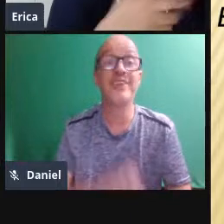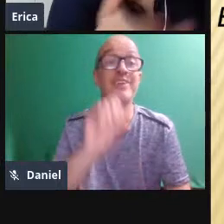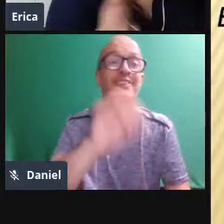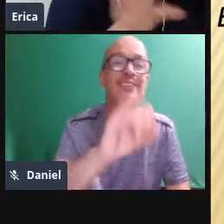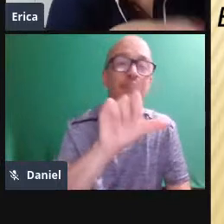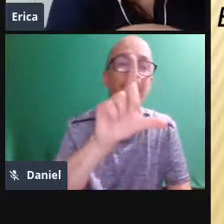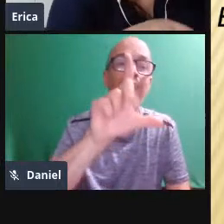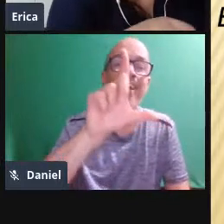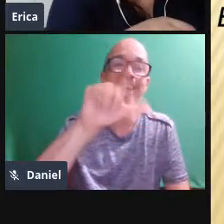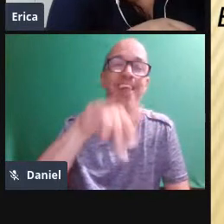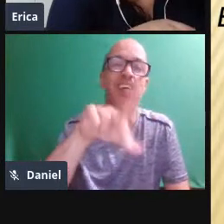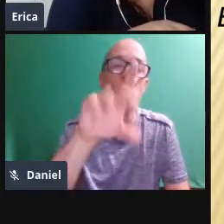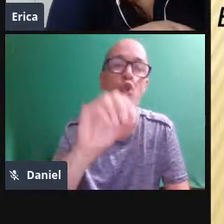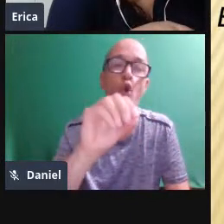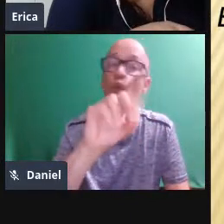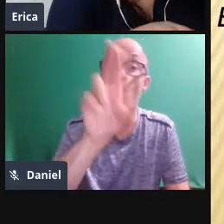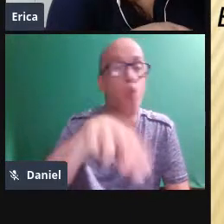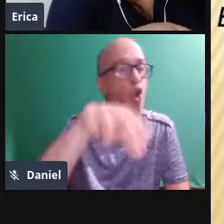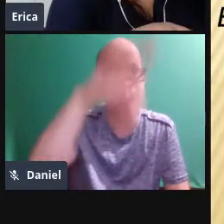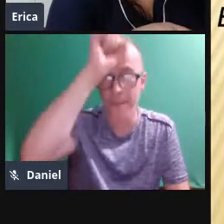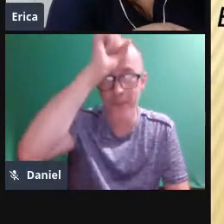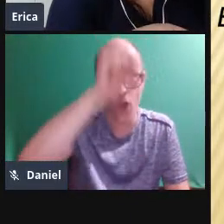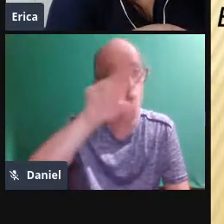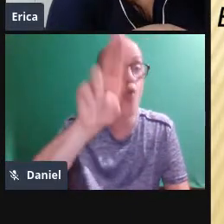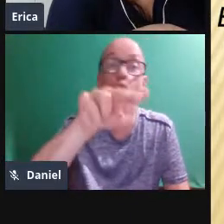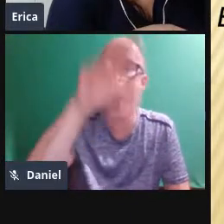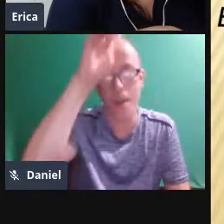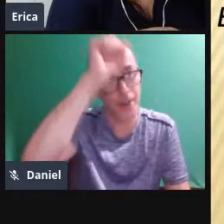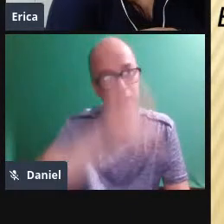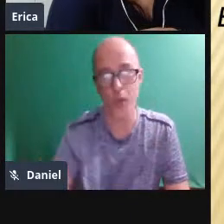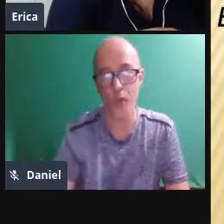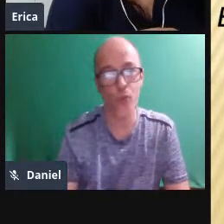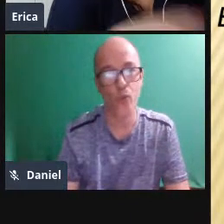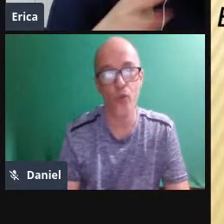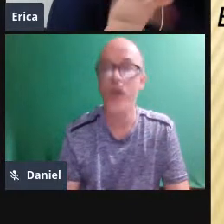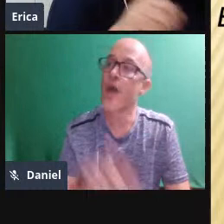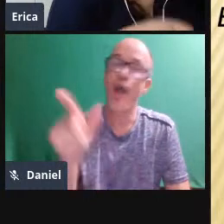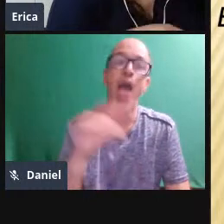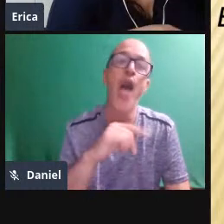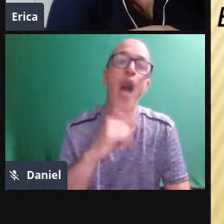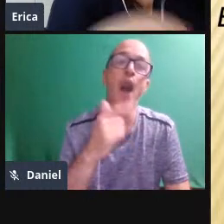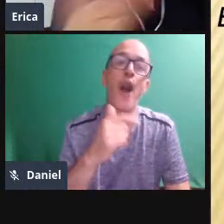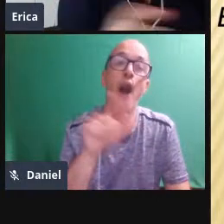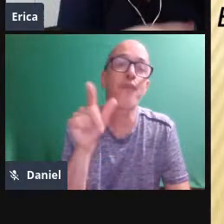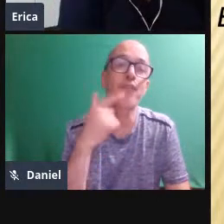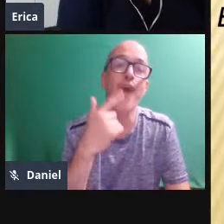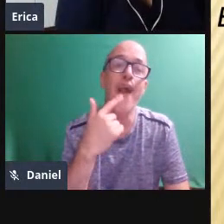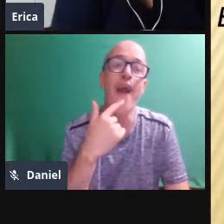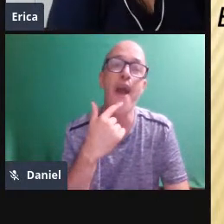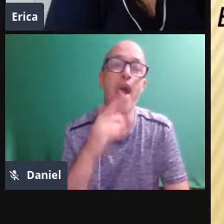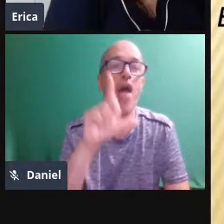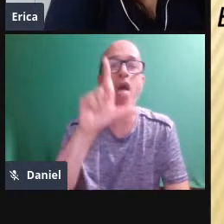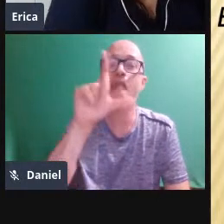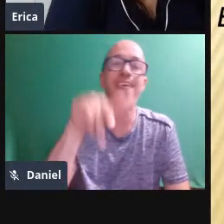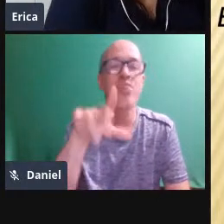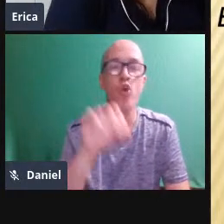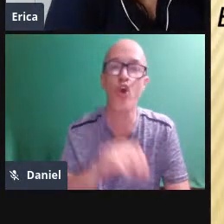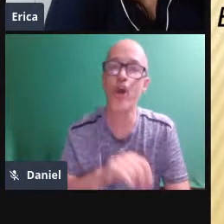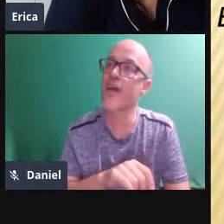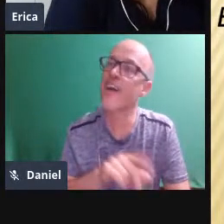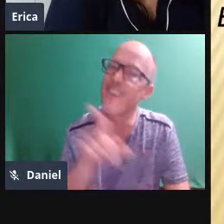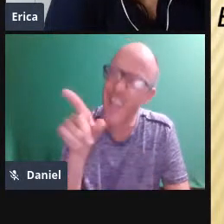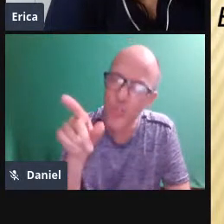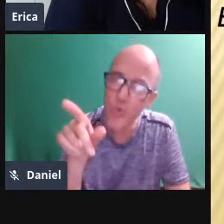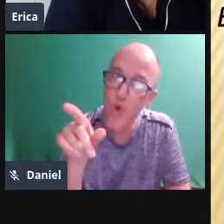aprenderam já essa palavra, bonito. Se você coloca lingo, lindo, por exemplo, às vezes eles não vão reconhecer aquela